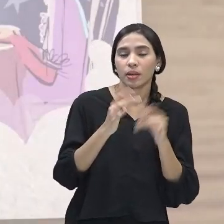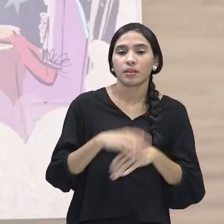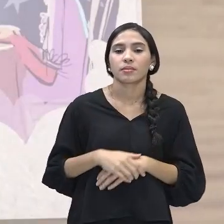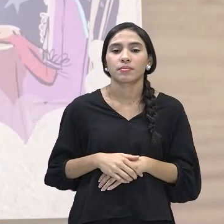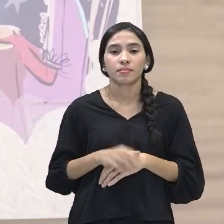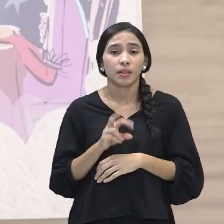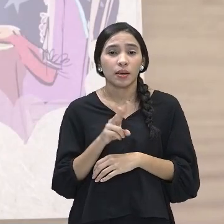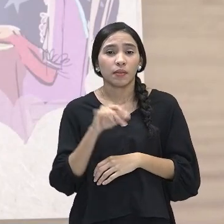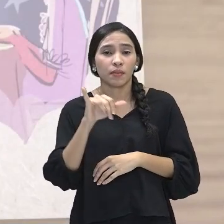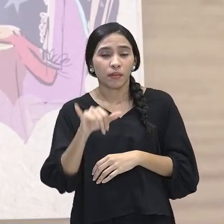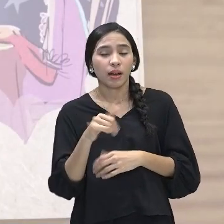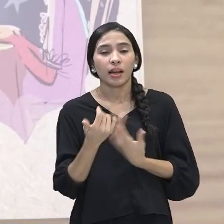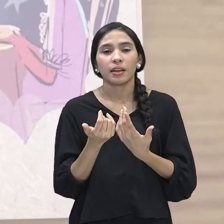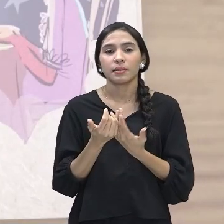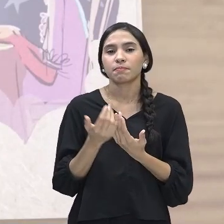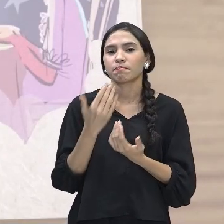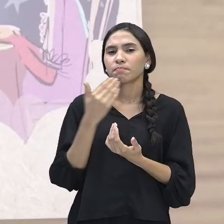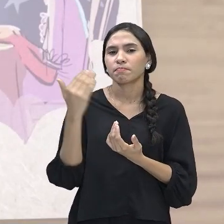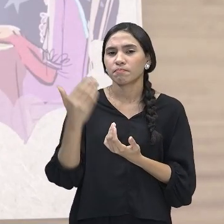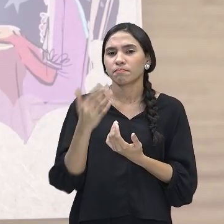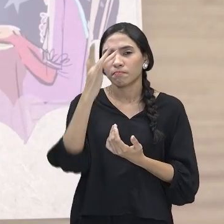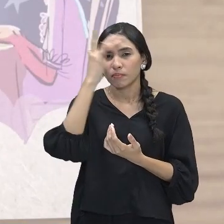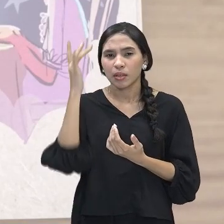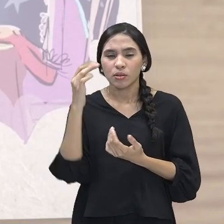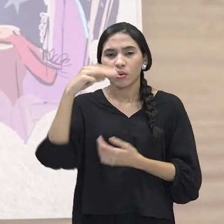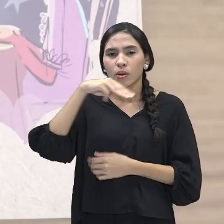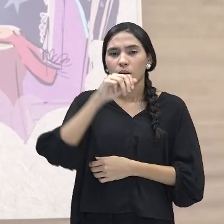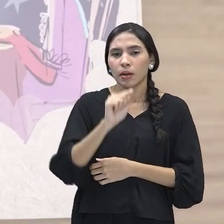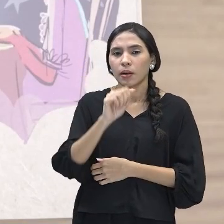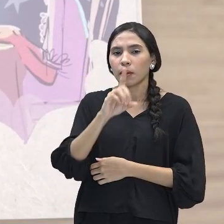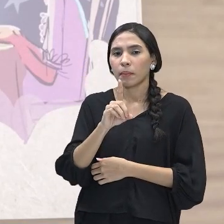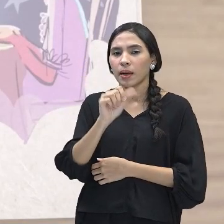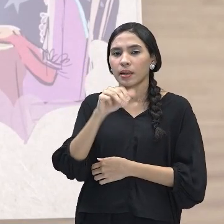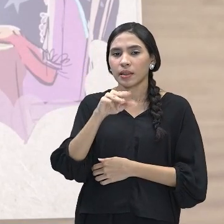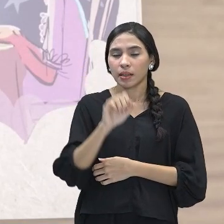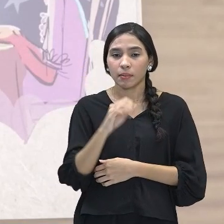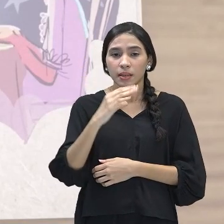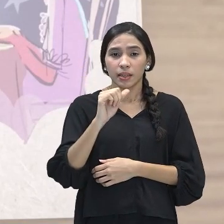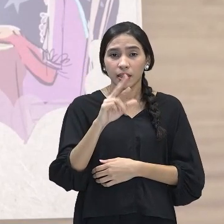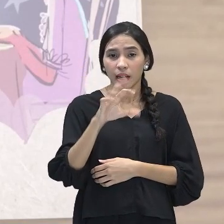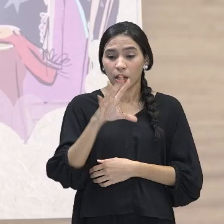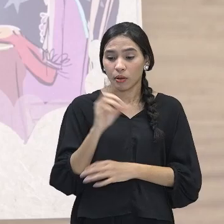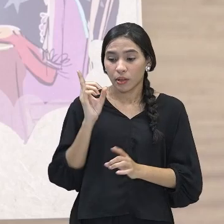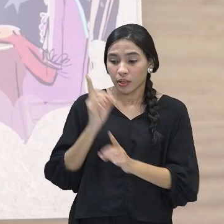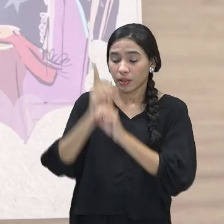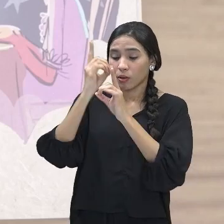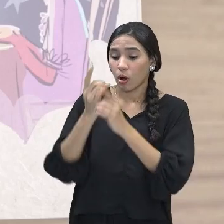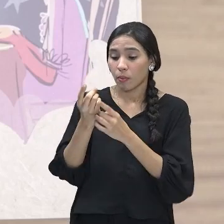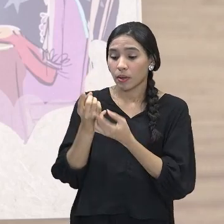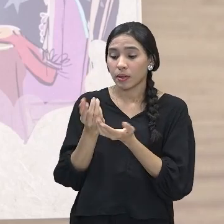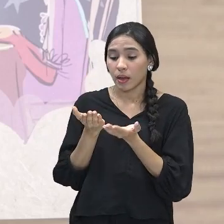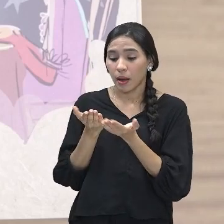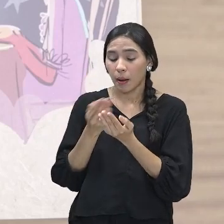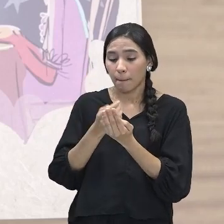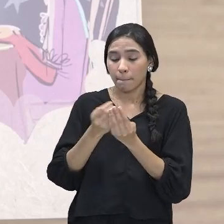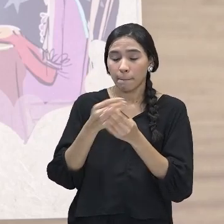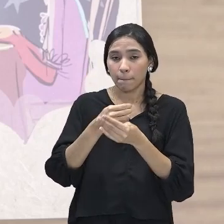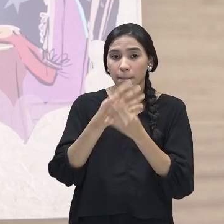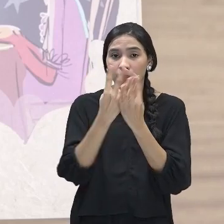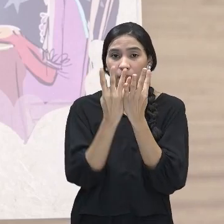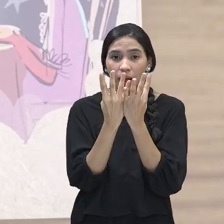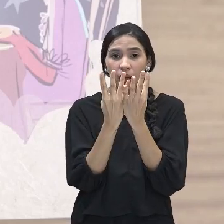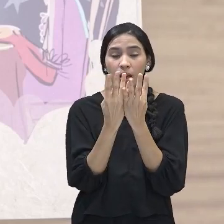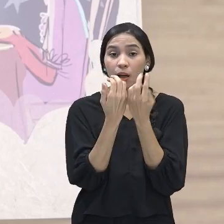a cartomante, uma impostora chamada Madame Carlota, Macabea descobre, por meio das cartas, sua sorte.